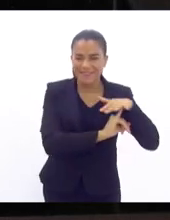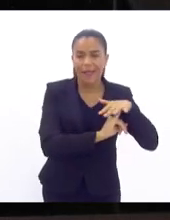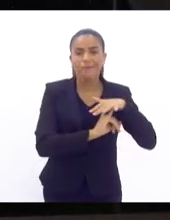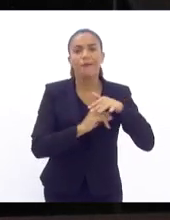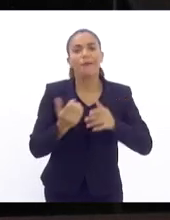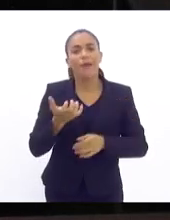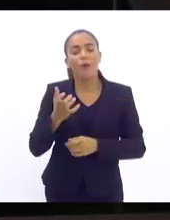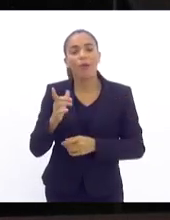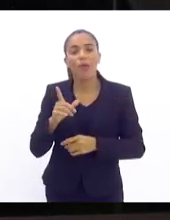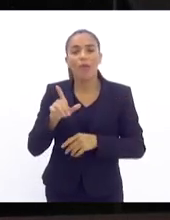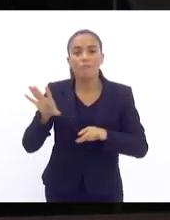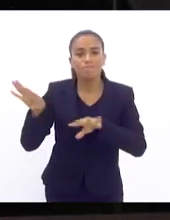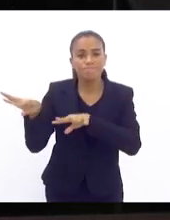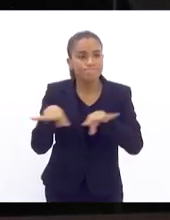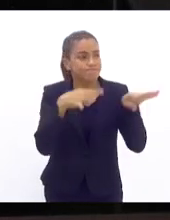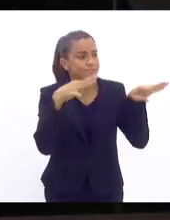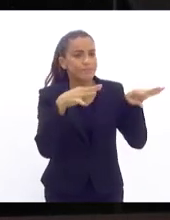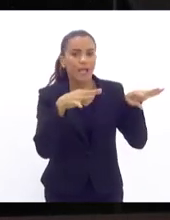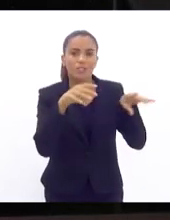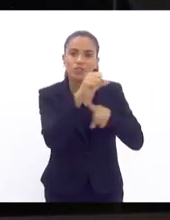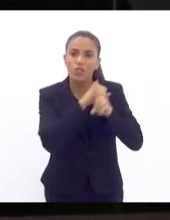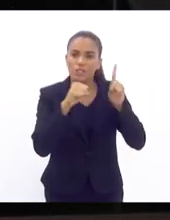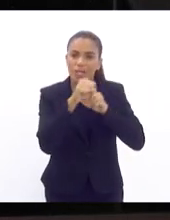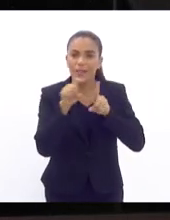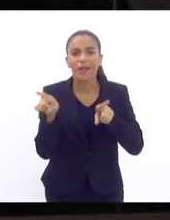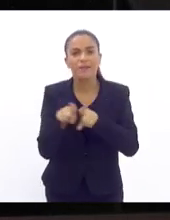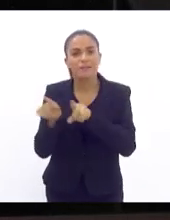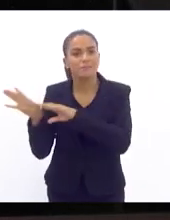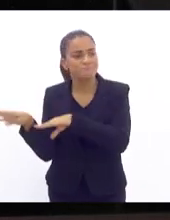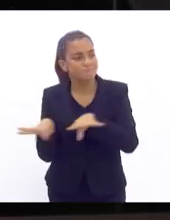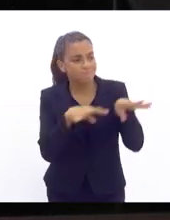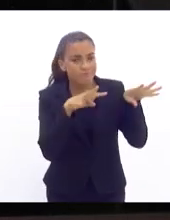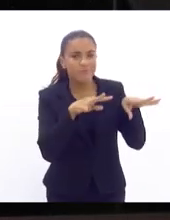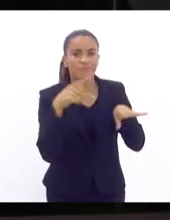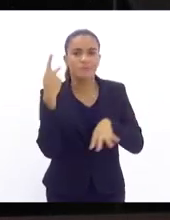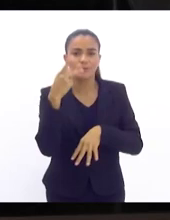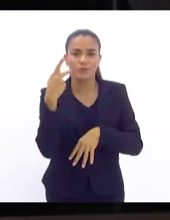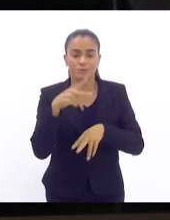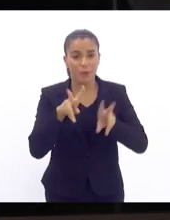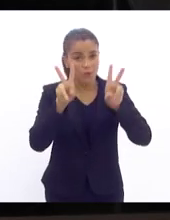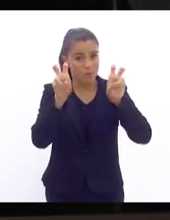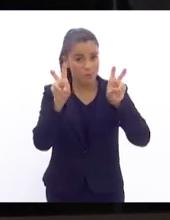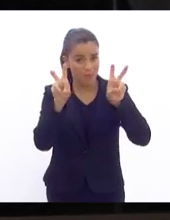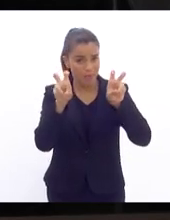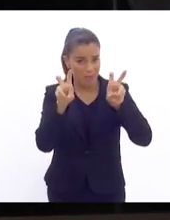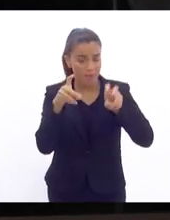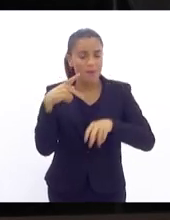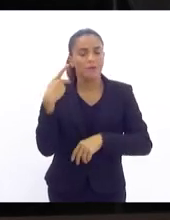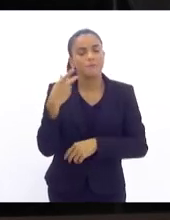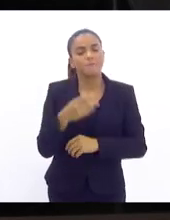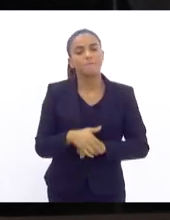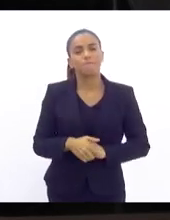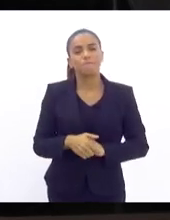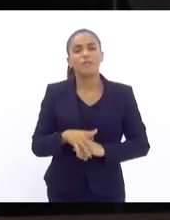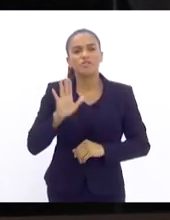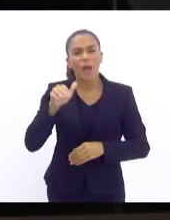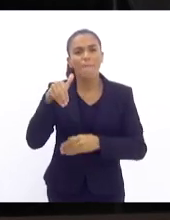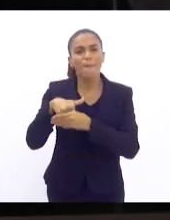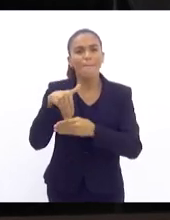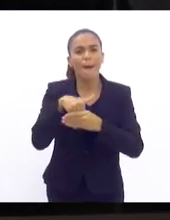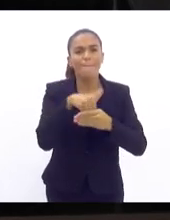atenção dos deputados federais e da sociedade para o tema, que já entrou em votação